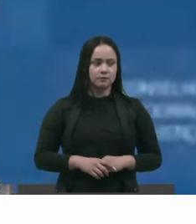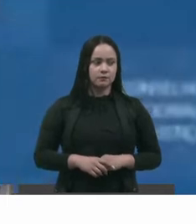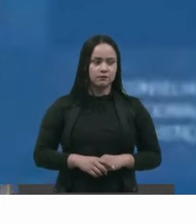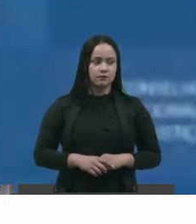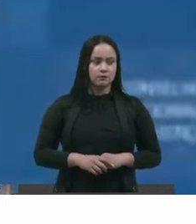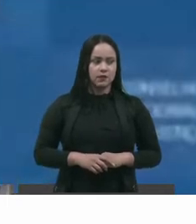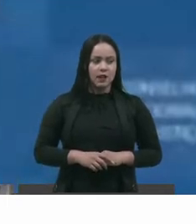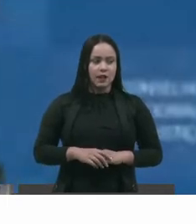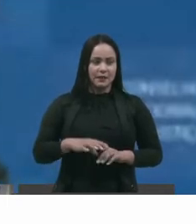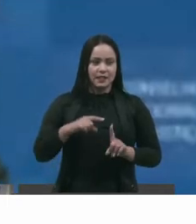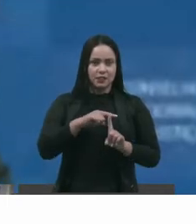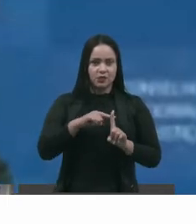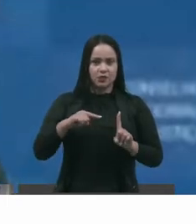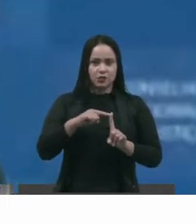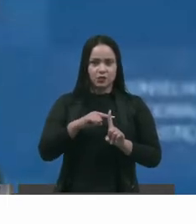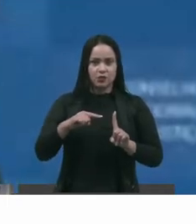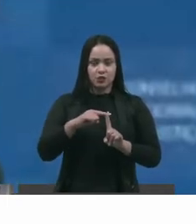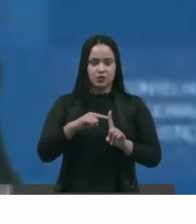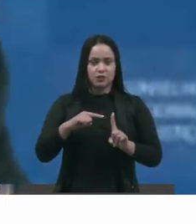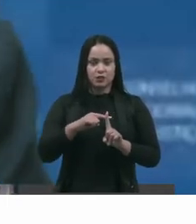como parâmetro